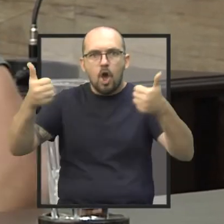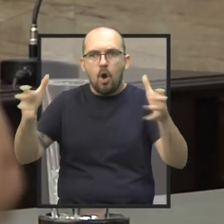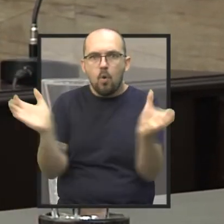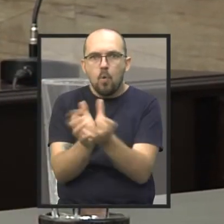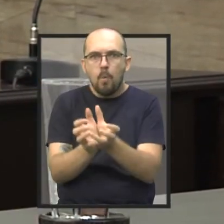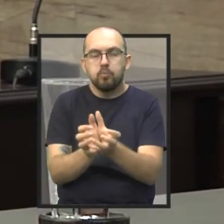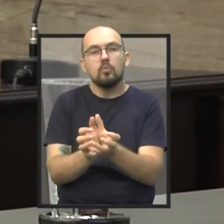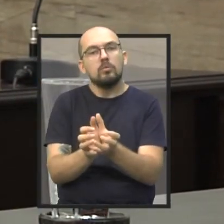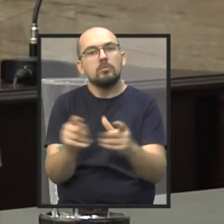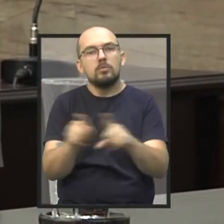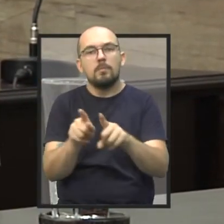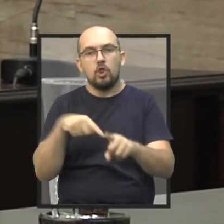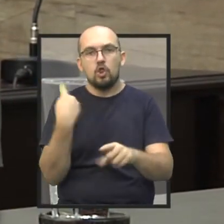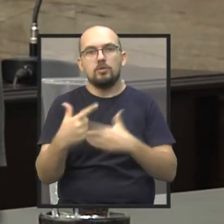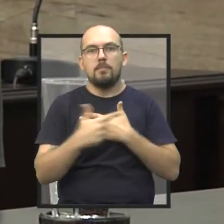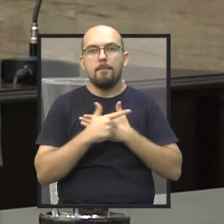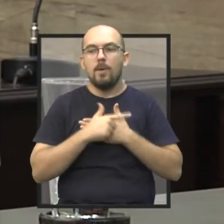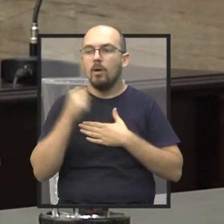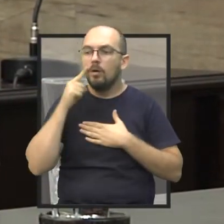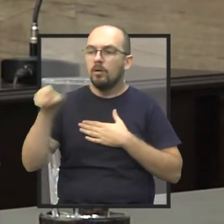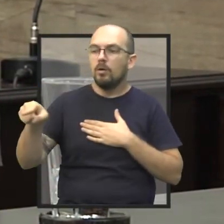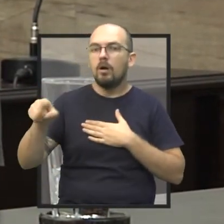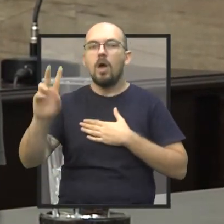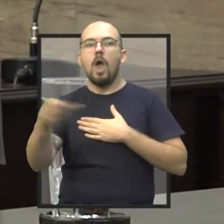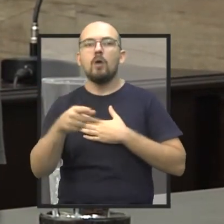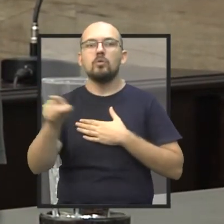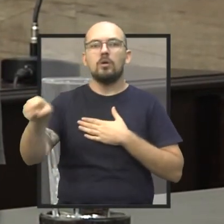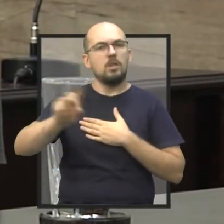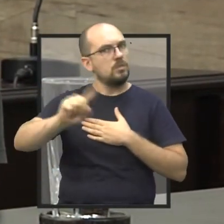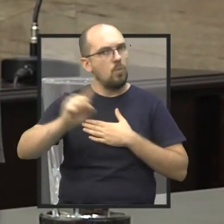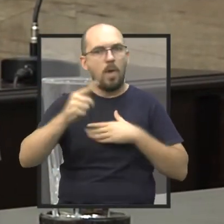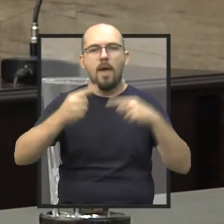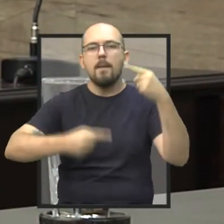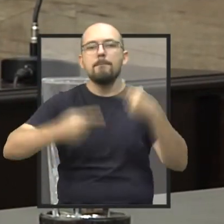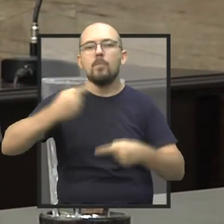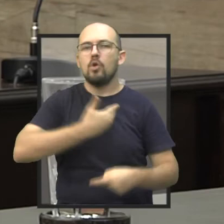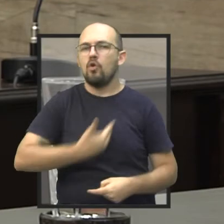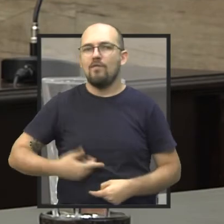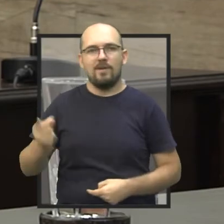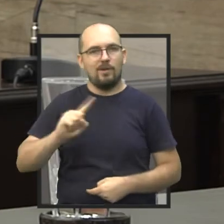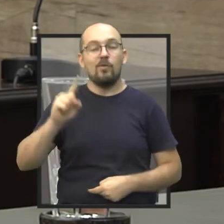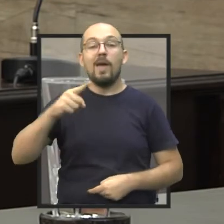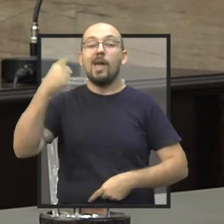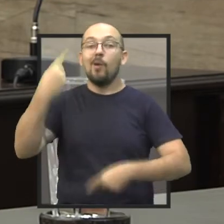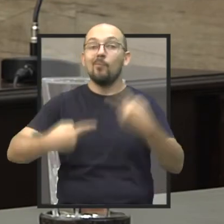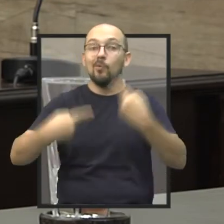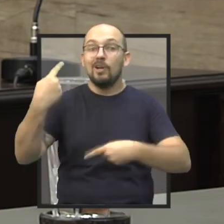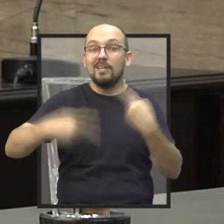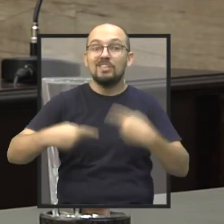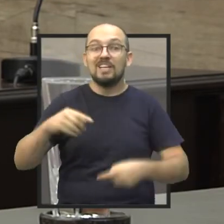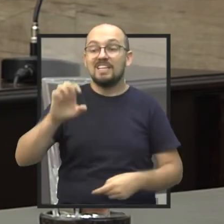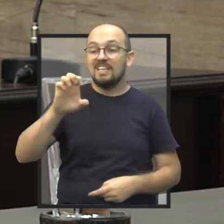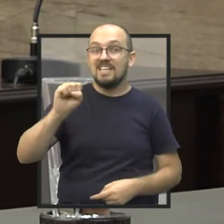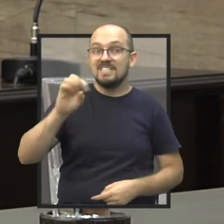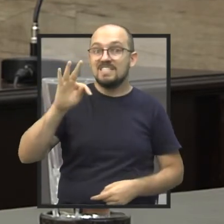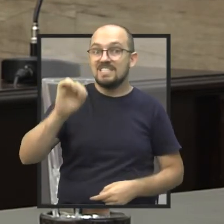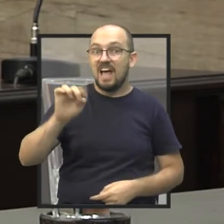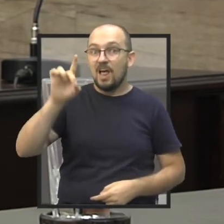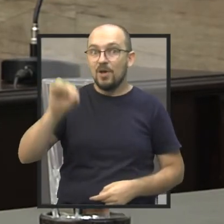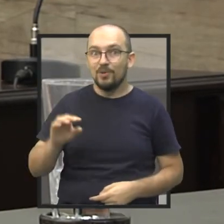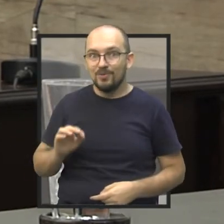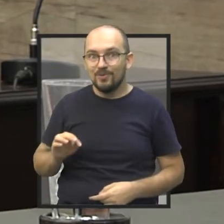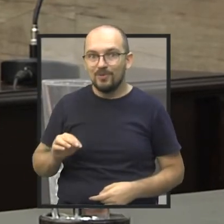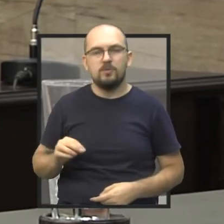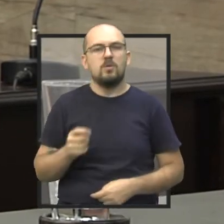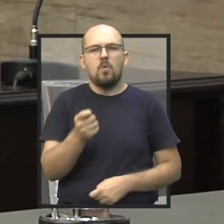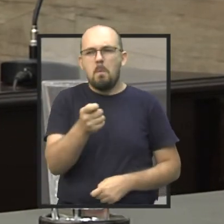a nós, que é esse o nosso papel, apontar esses equívocos, porque não é uma política de governo, é uma política de Estado. Os poucos